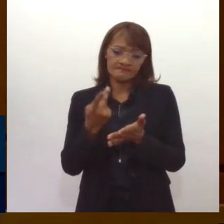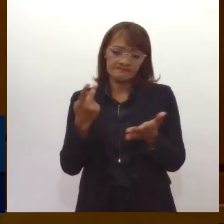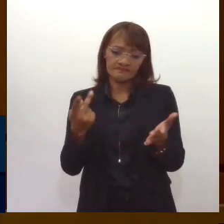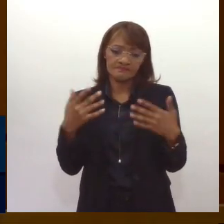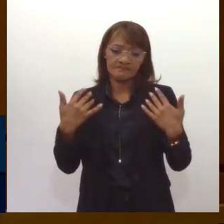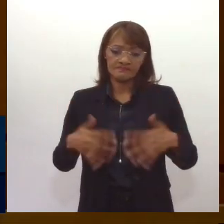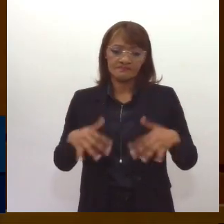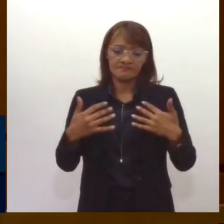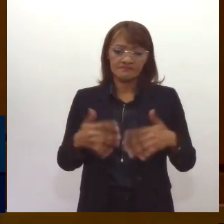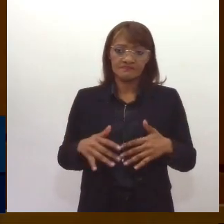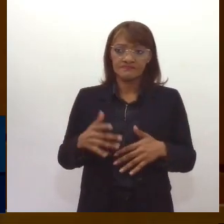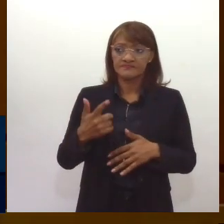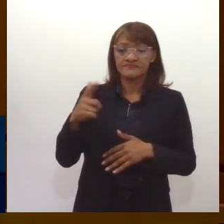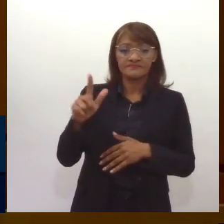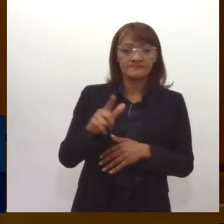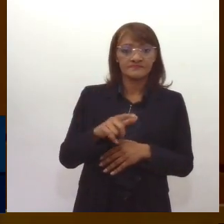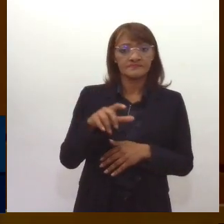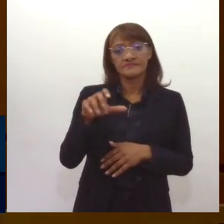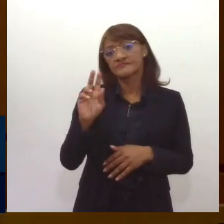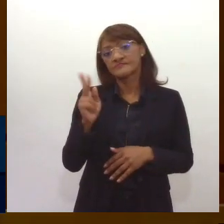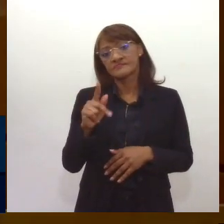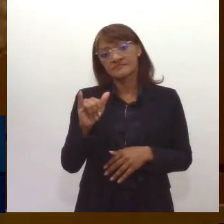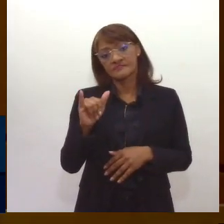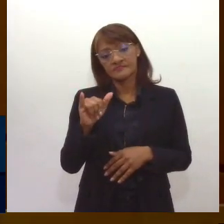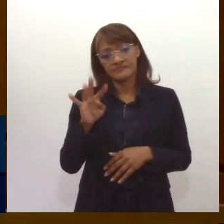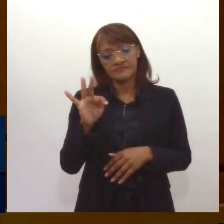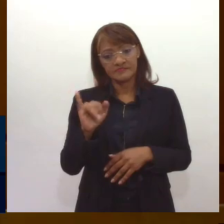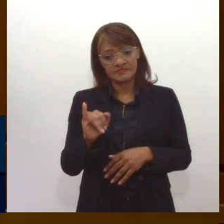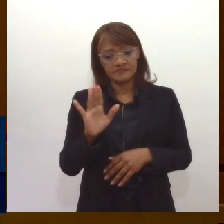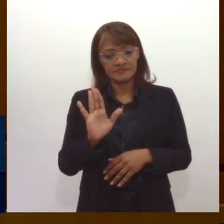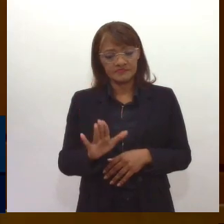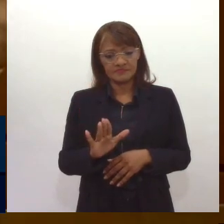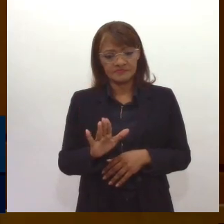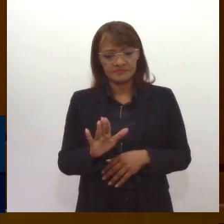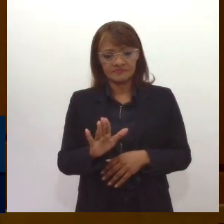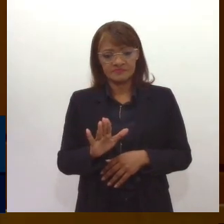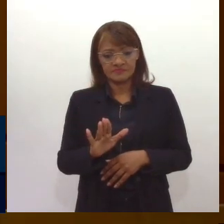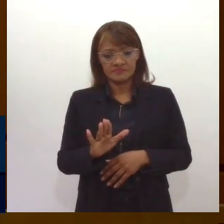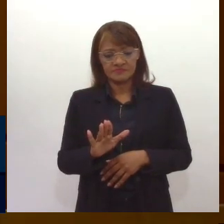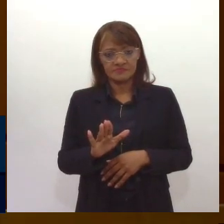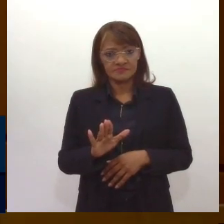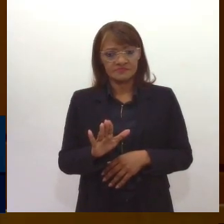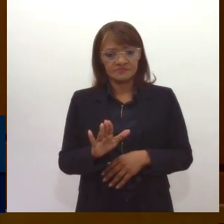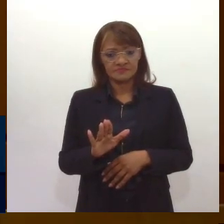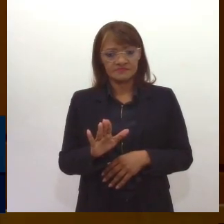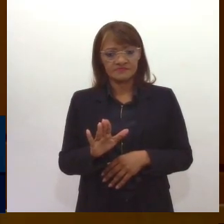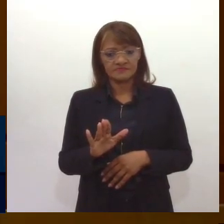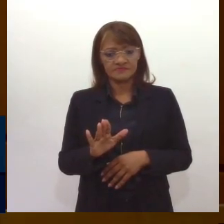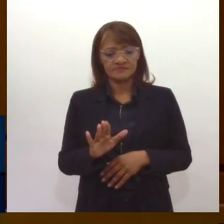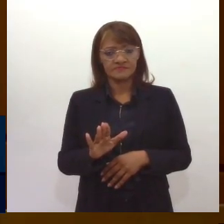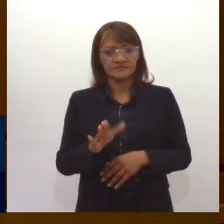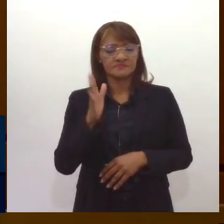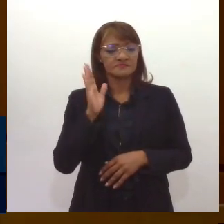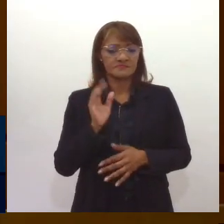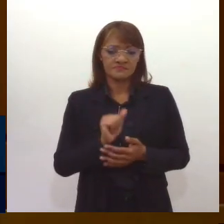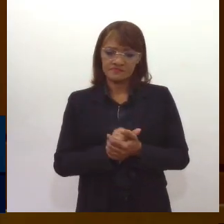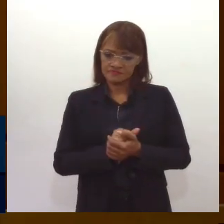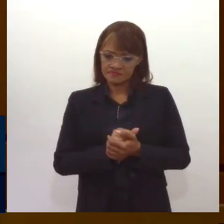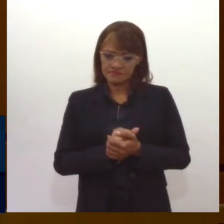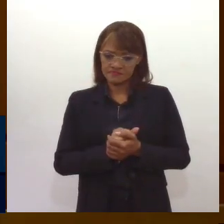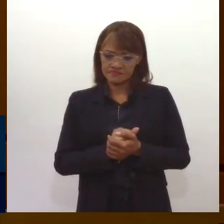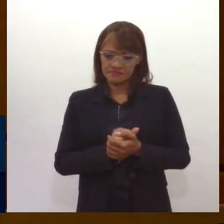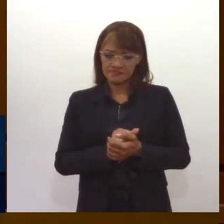foram condenados, de uma certa forma, foram denunciados que